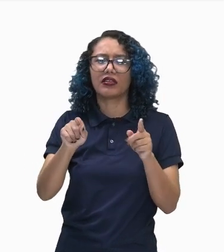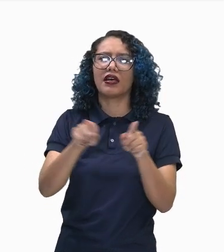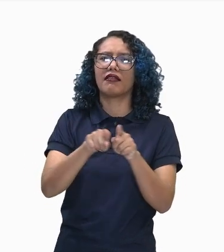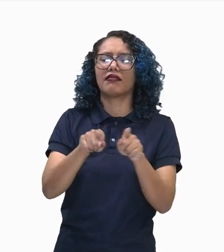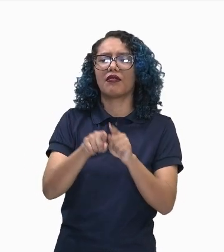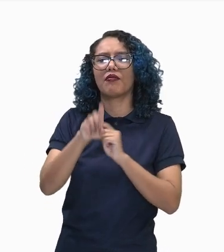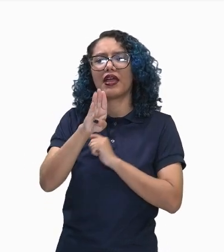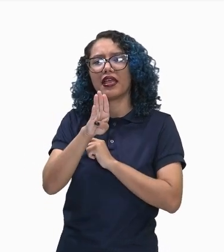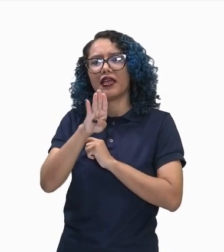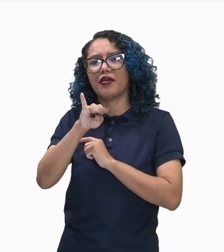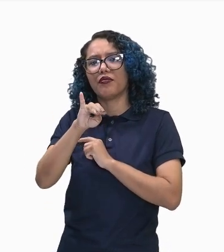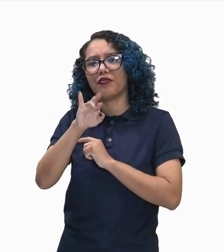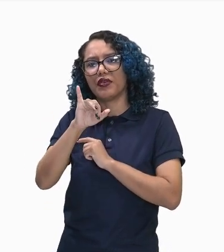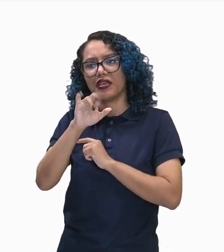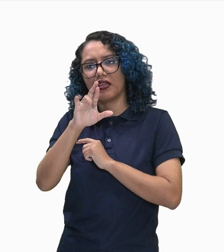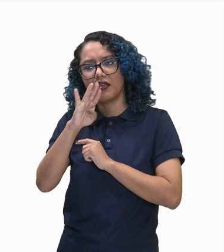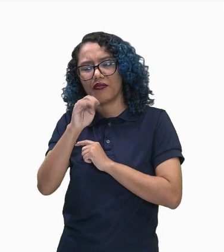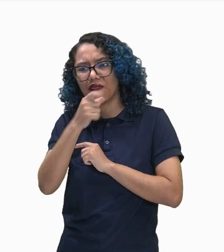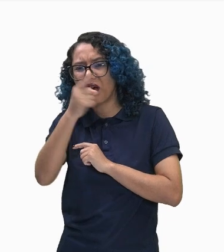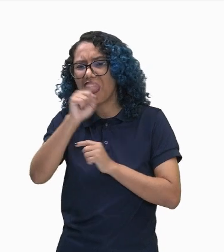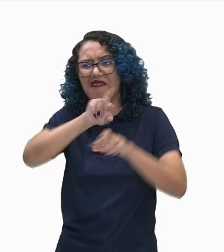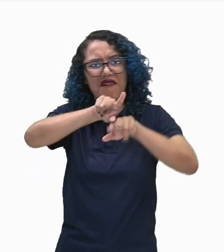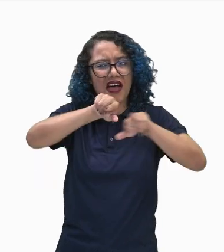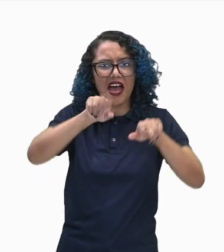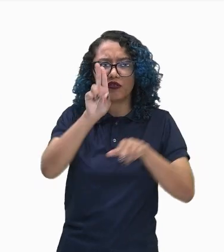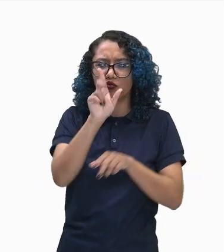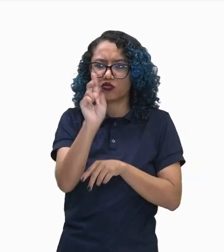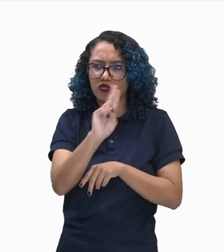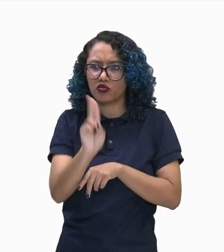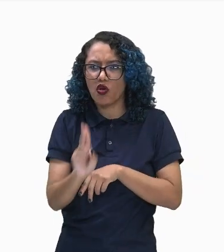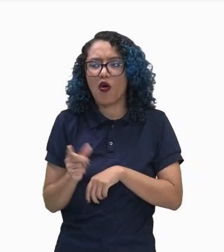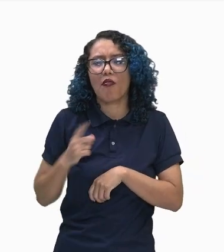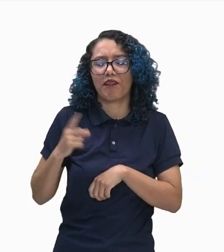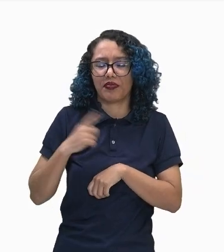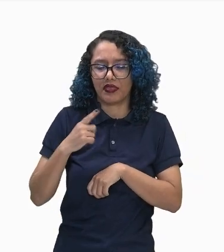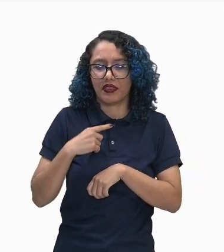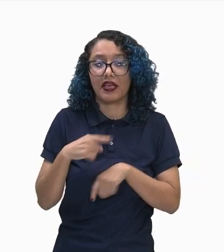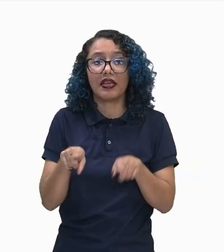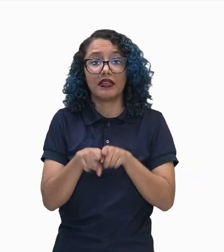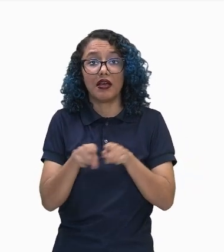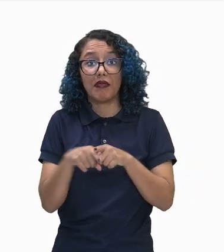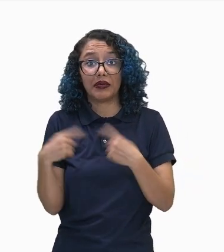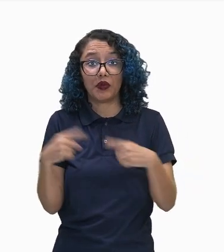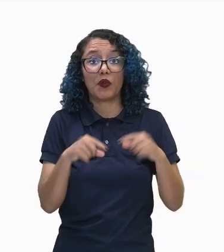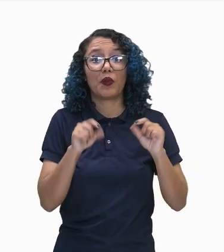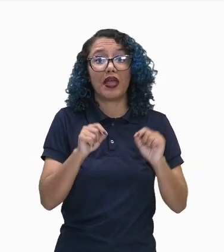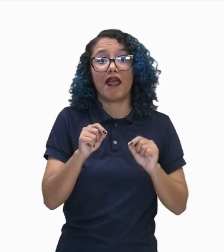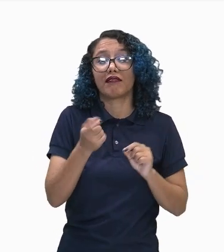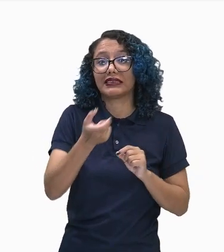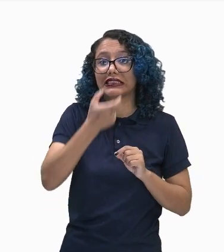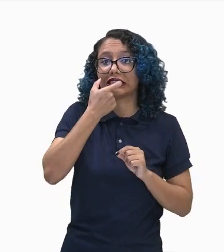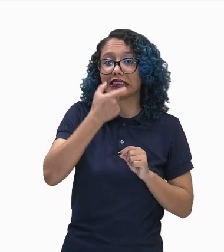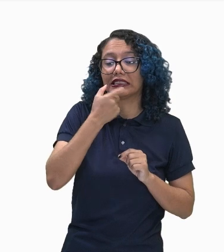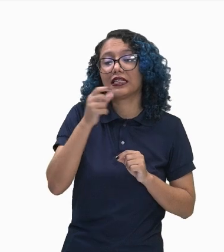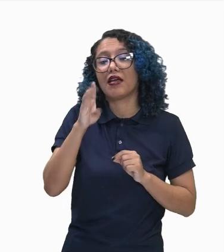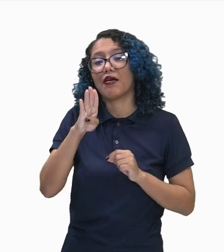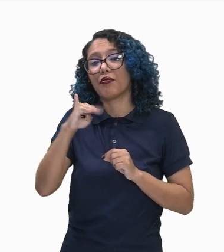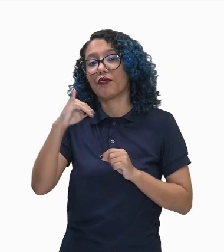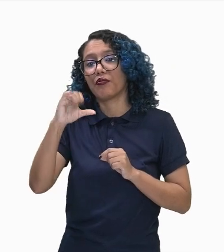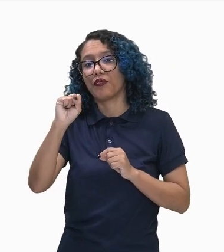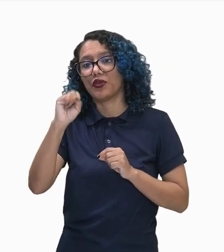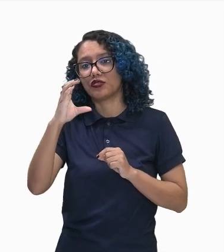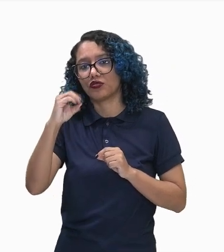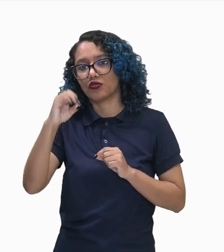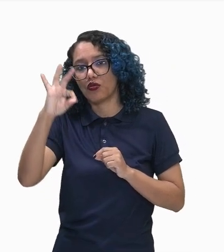ser ata, pode ser fruta do conde, né? E uma polêmica, biscoito ou bolacha? Sempre vai